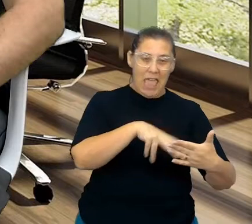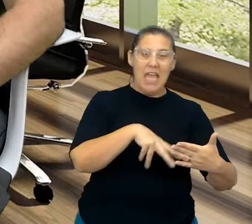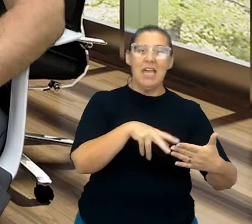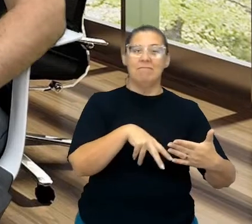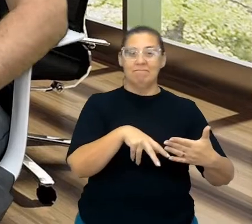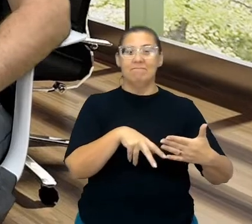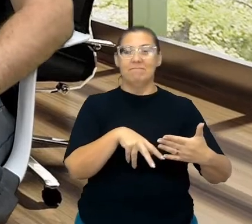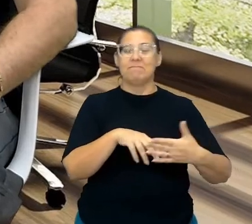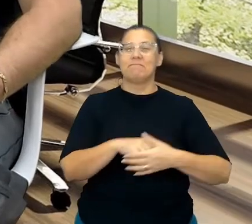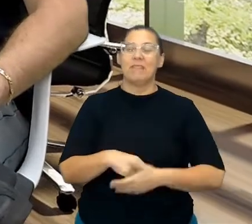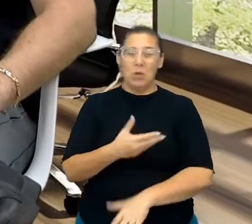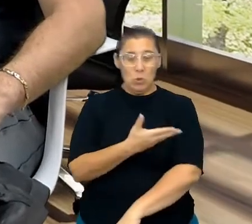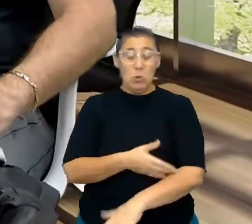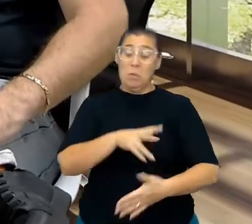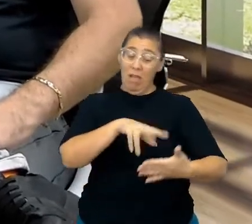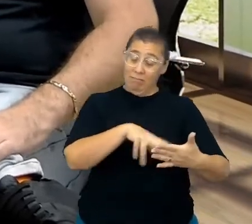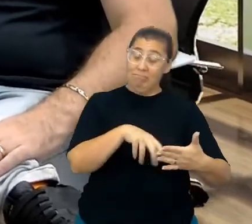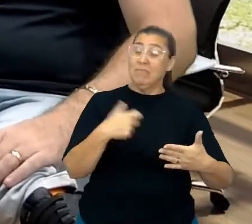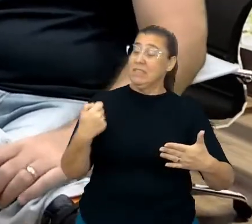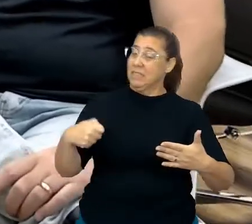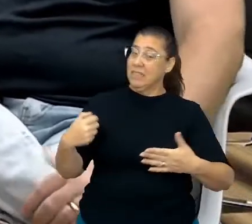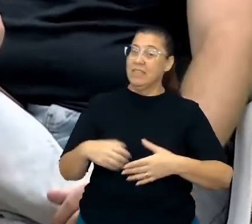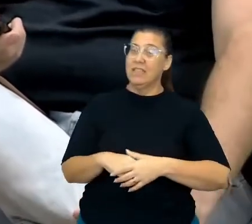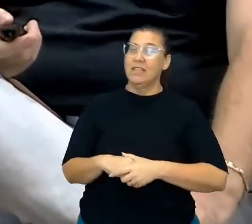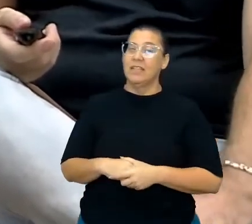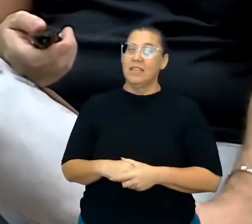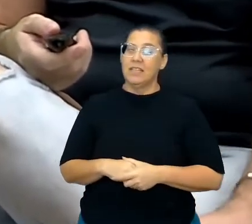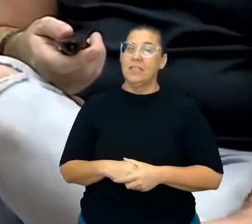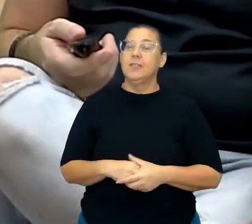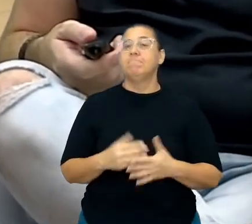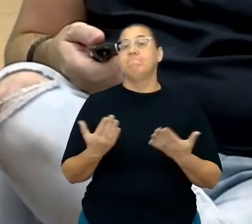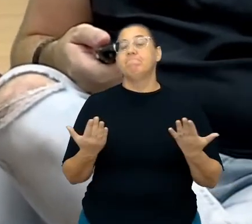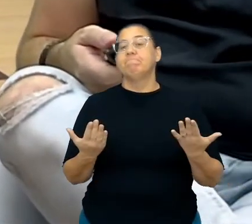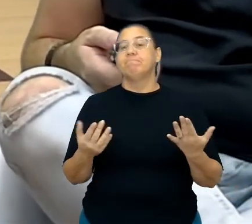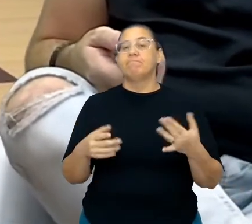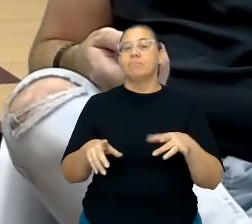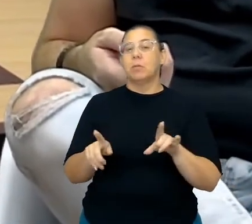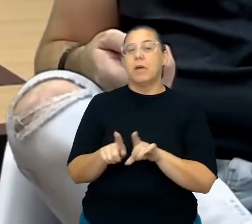a ler. E também